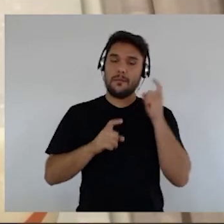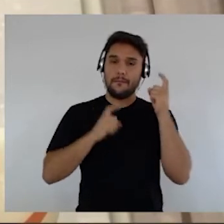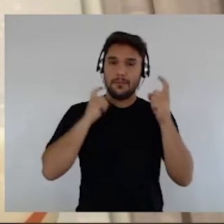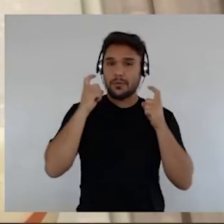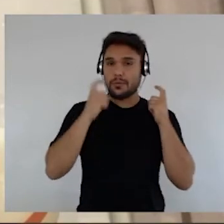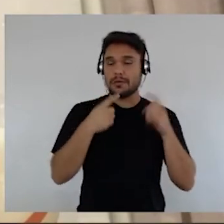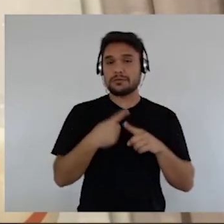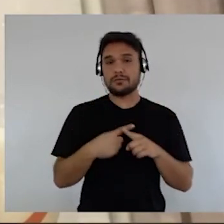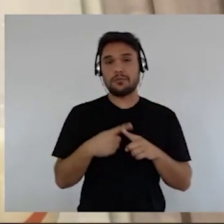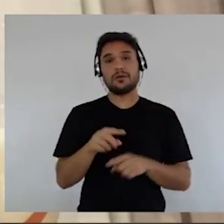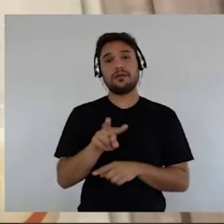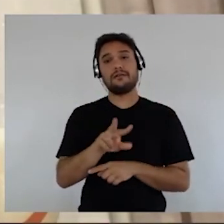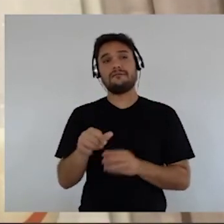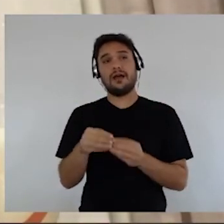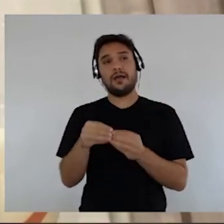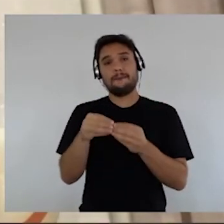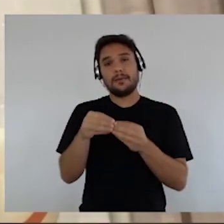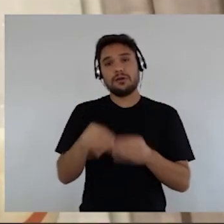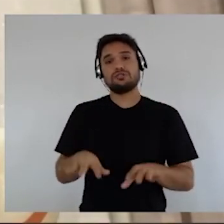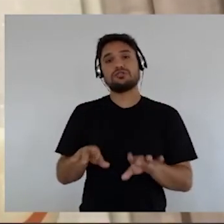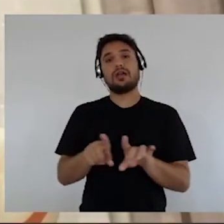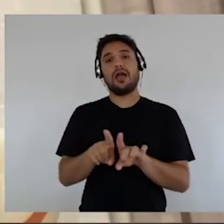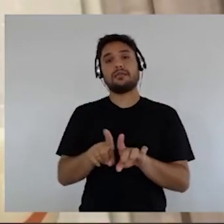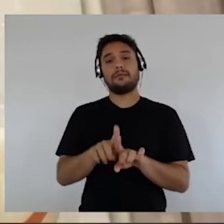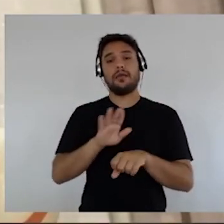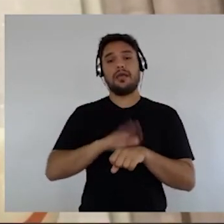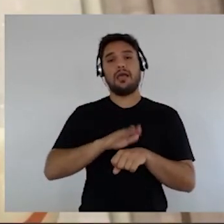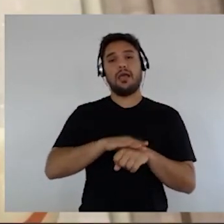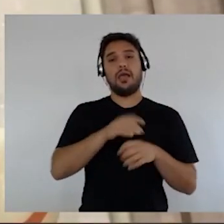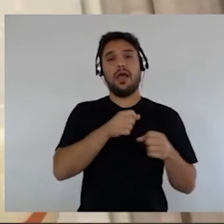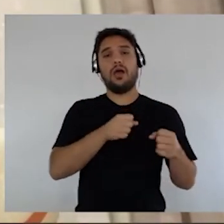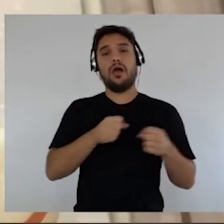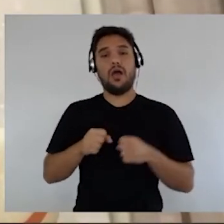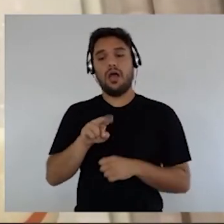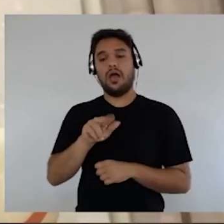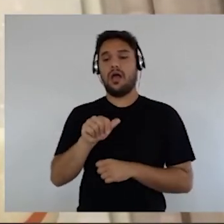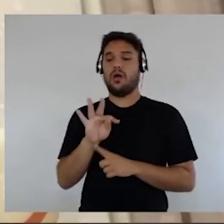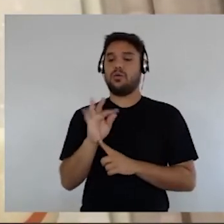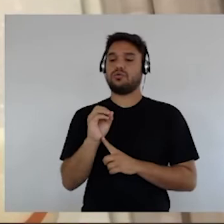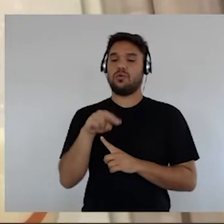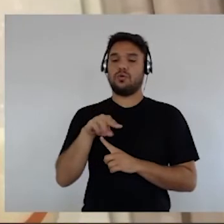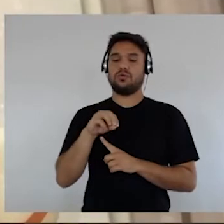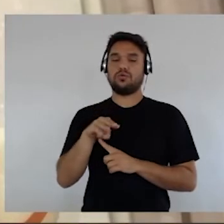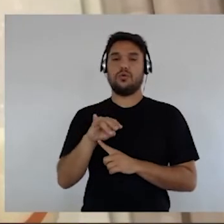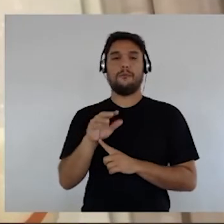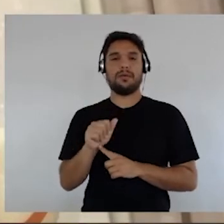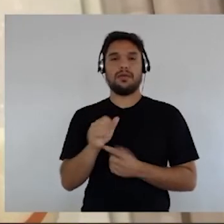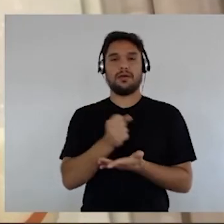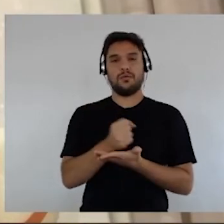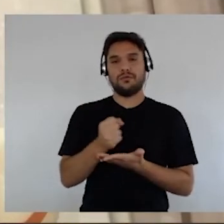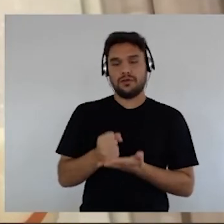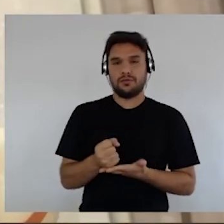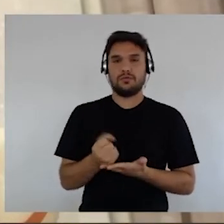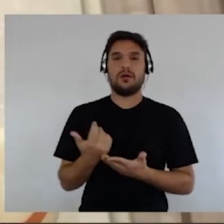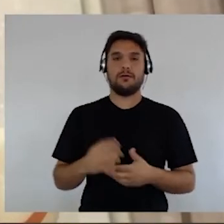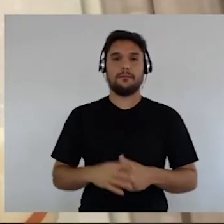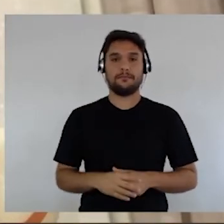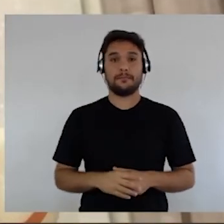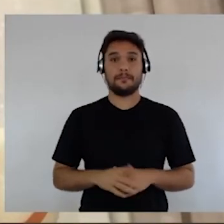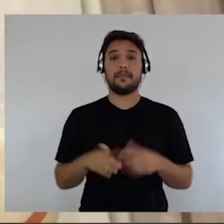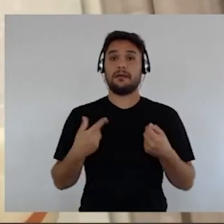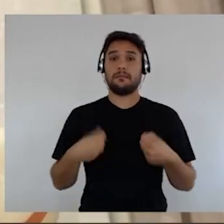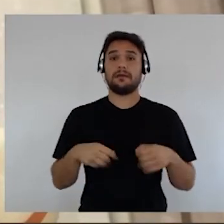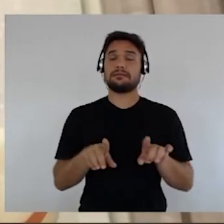pois estará afetando a autonomia privada, a autonomia contratual, e